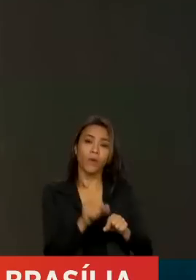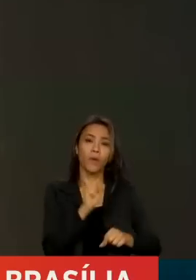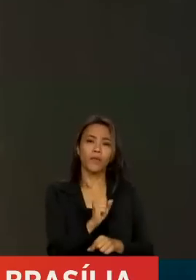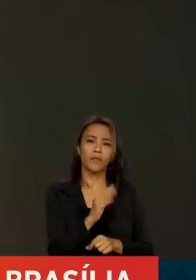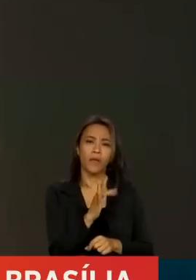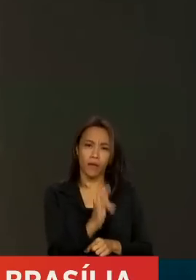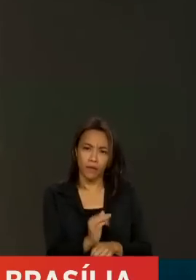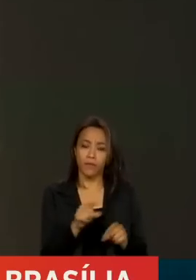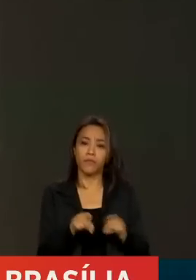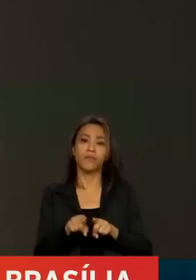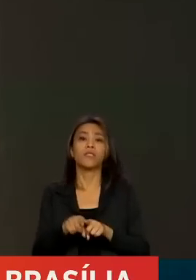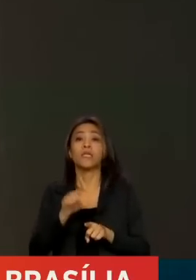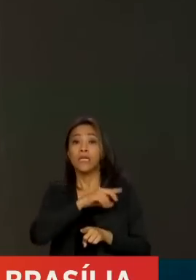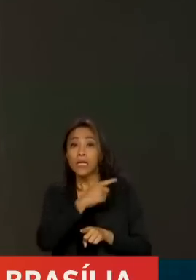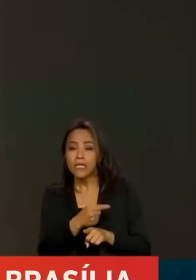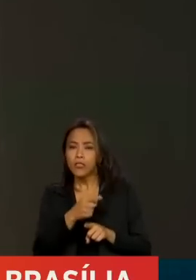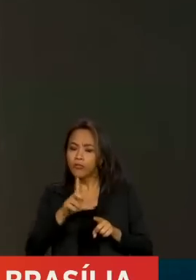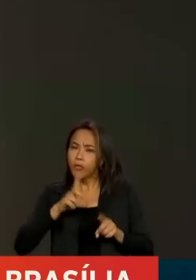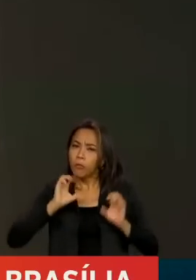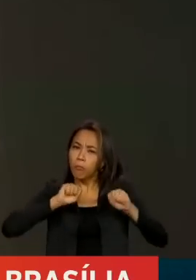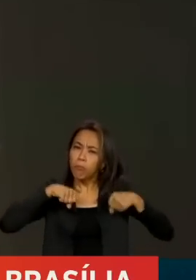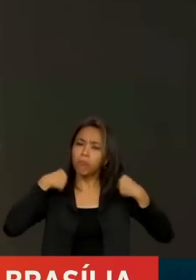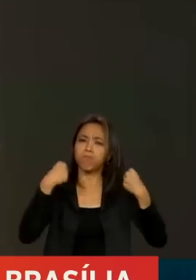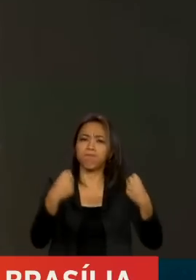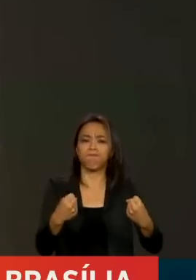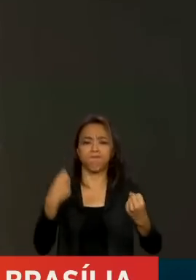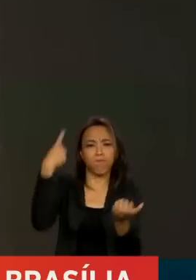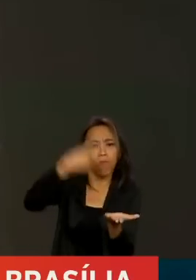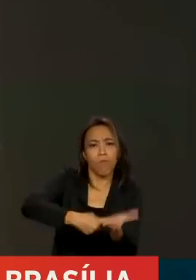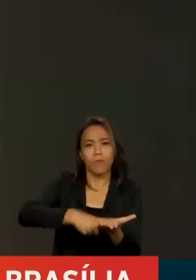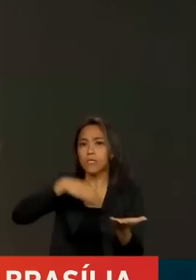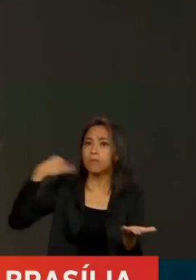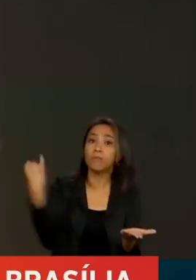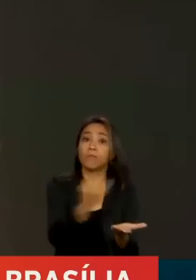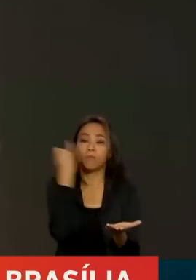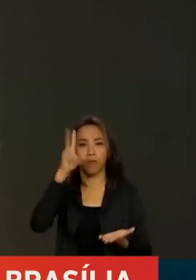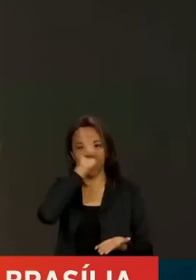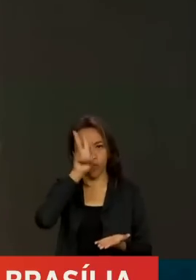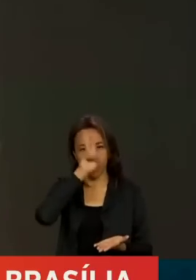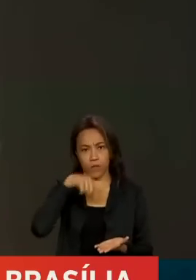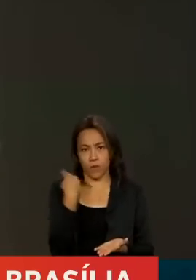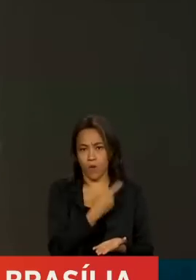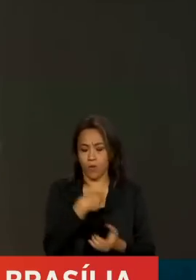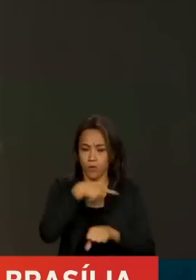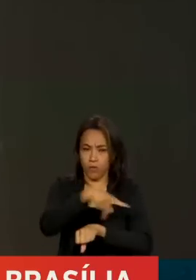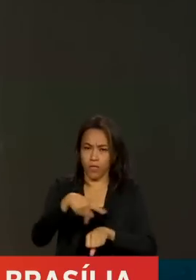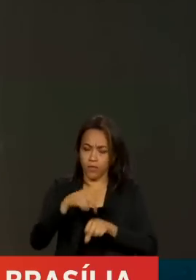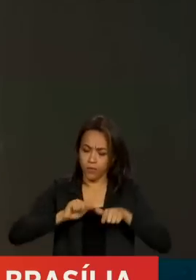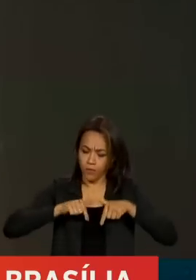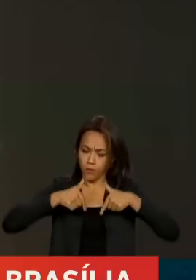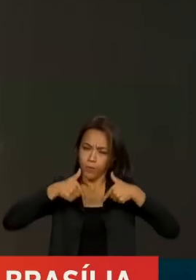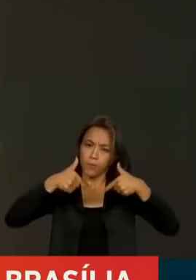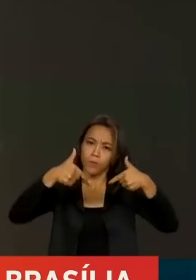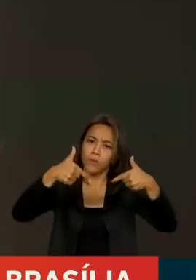olhar atento e Ação firme desempenhar um papel essencial para a história do nosso país atuando de forma enérgica e